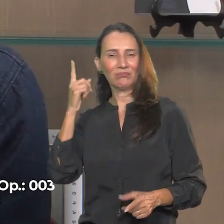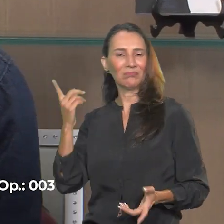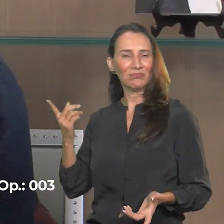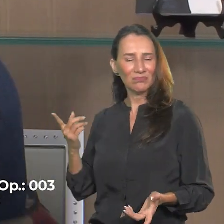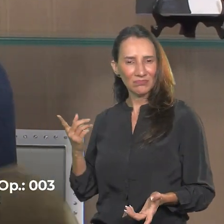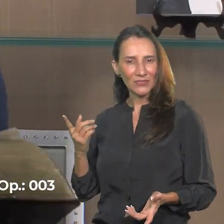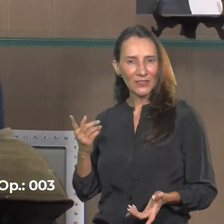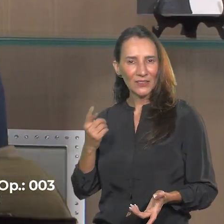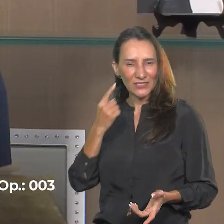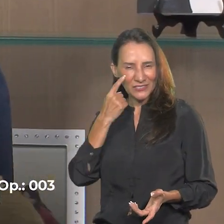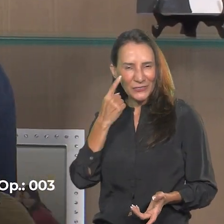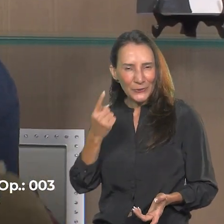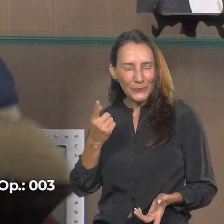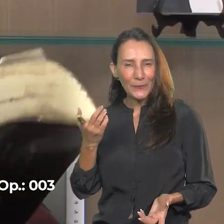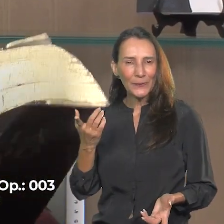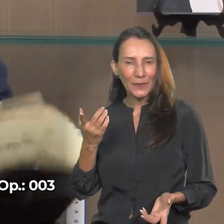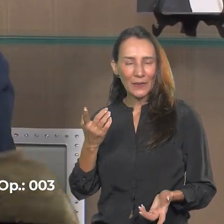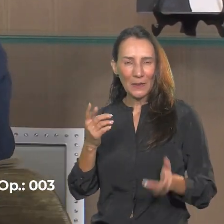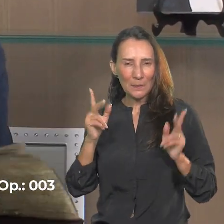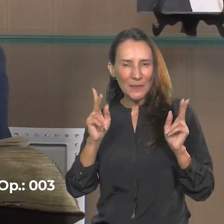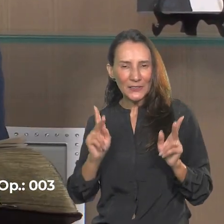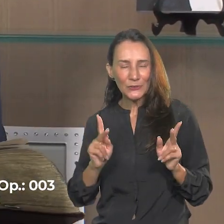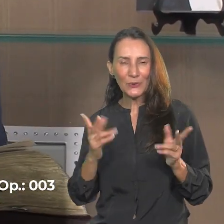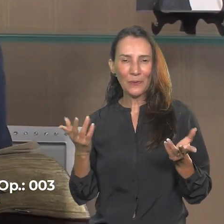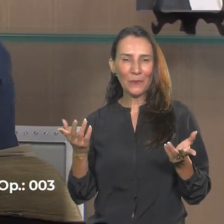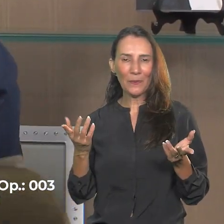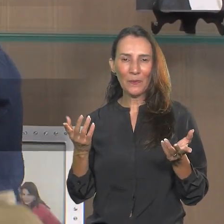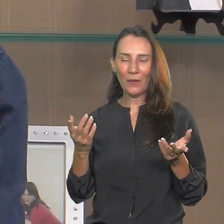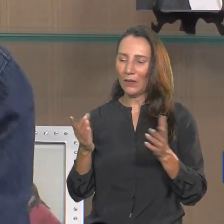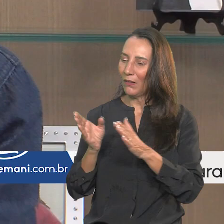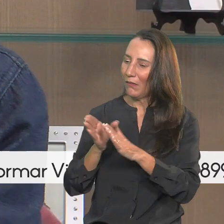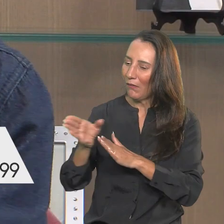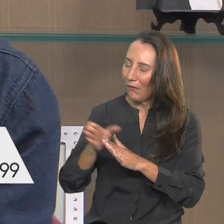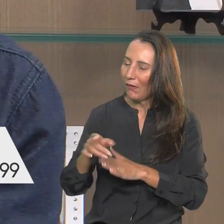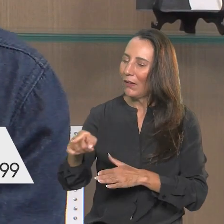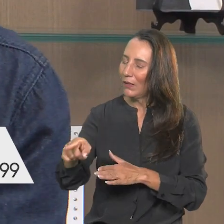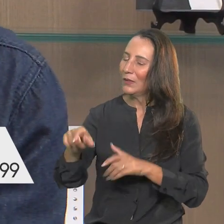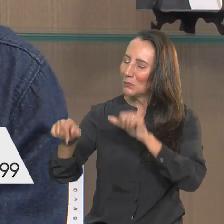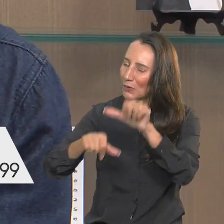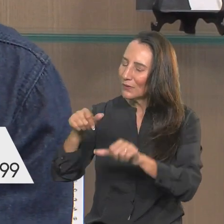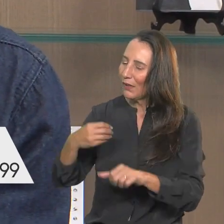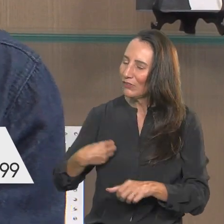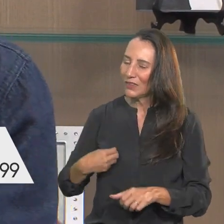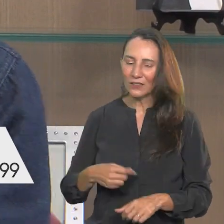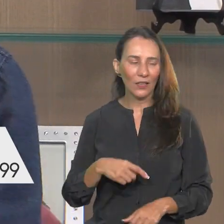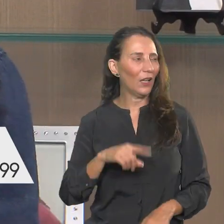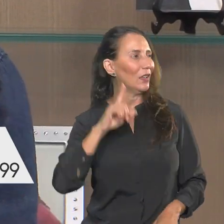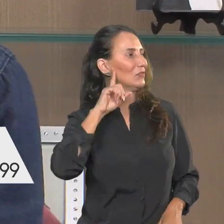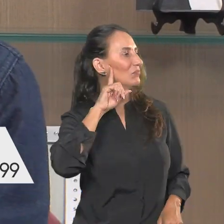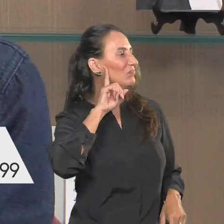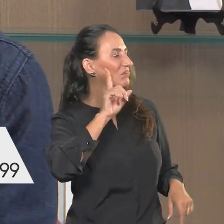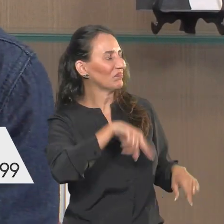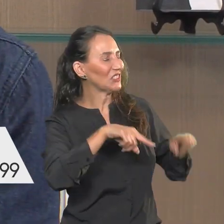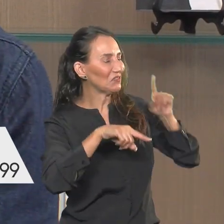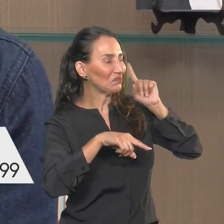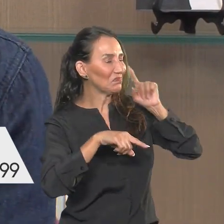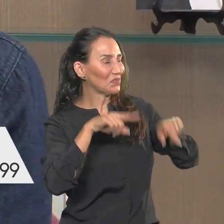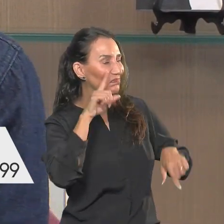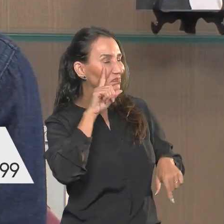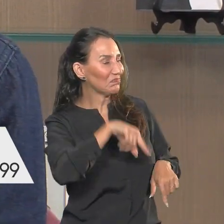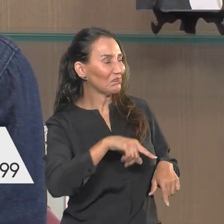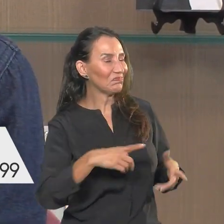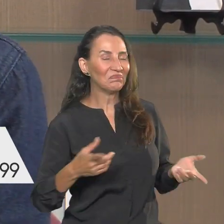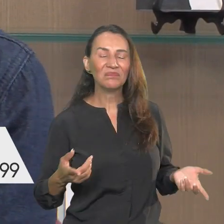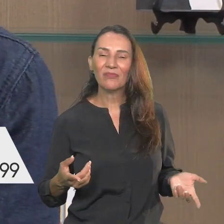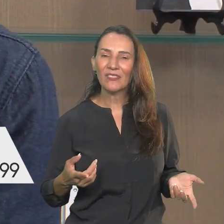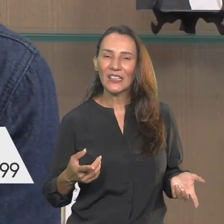pessoa arrogante, você está falando com ela que ela precisa mudar de vida, mas ela não está nem aí. Ah, o dinheiro compra tudo.